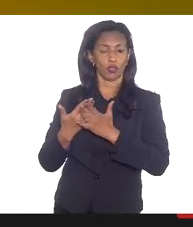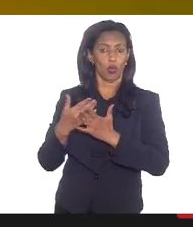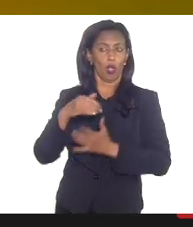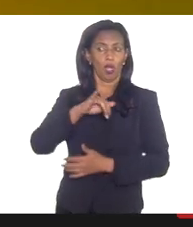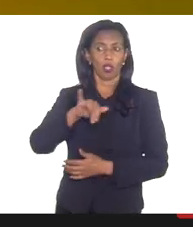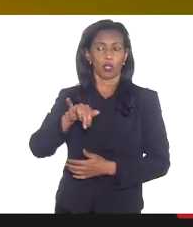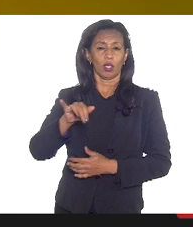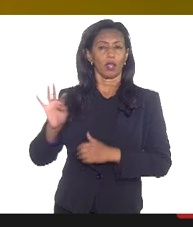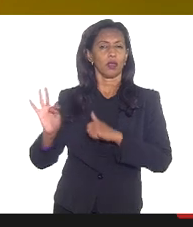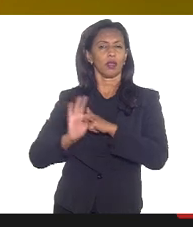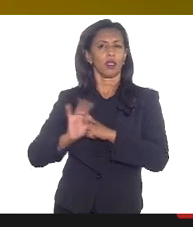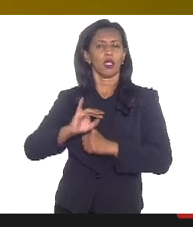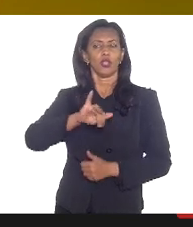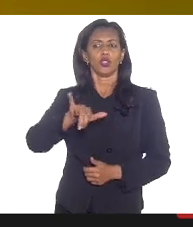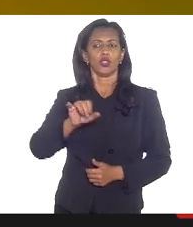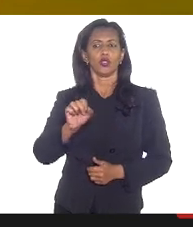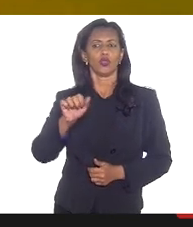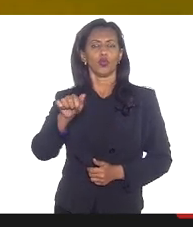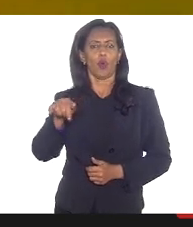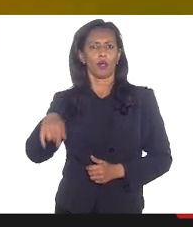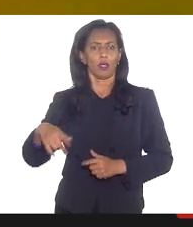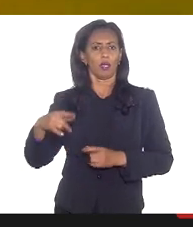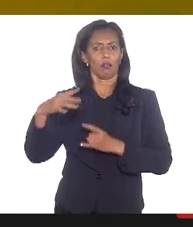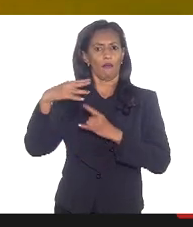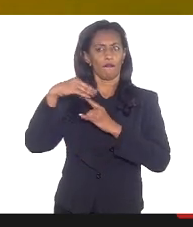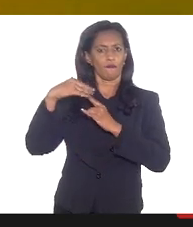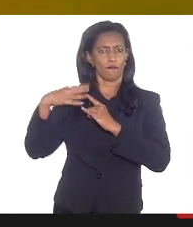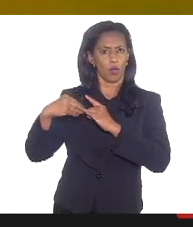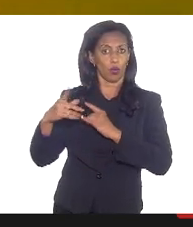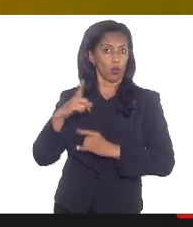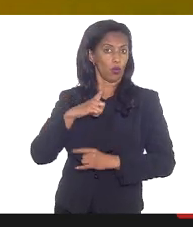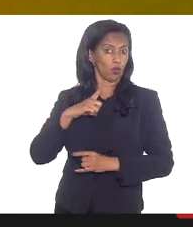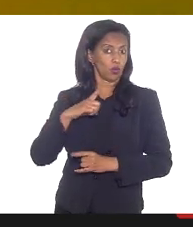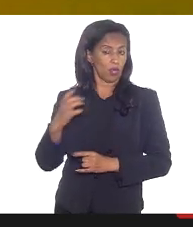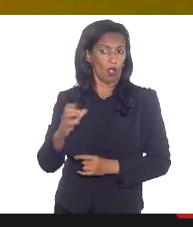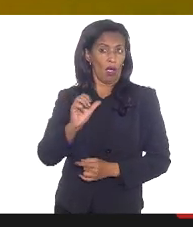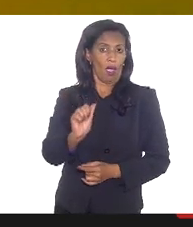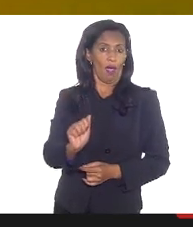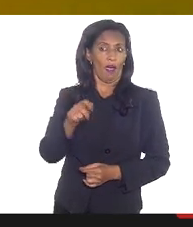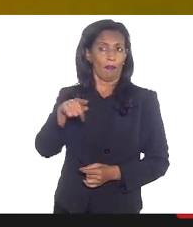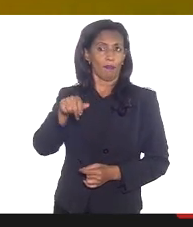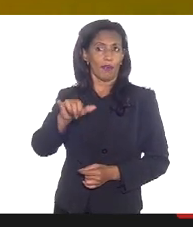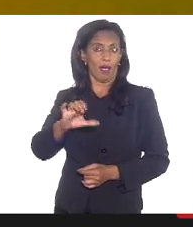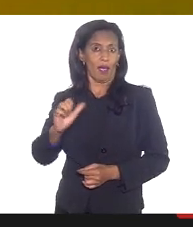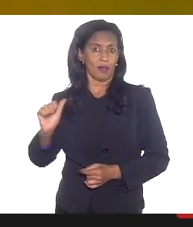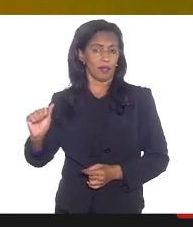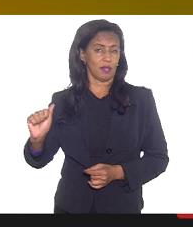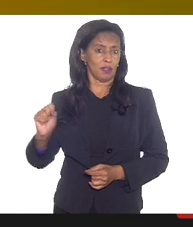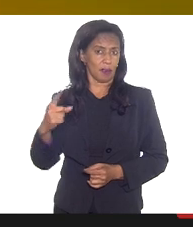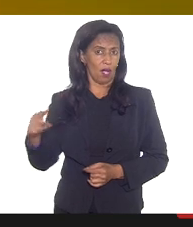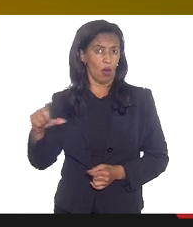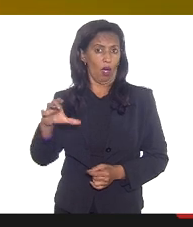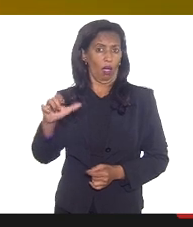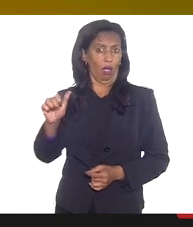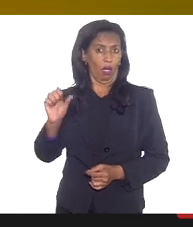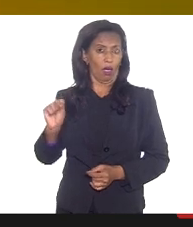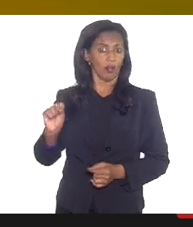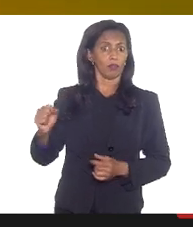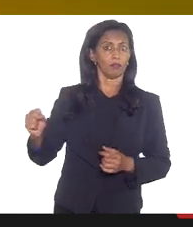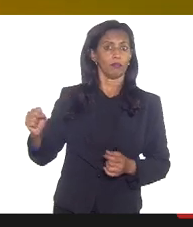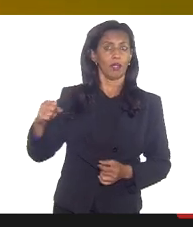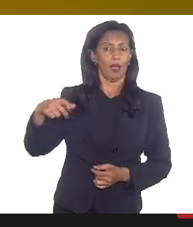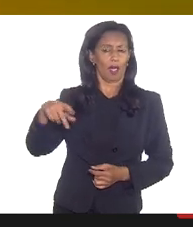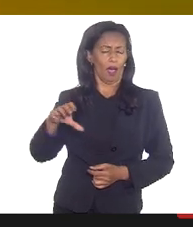Joaquim Venâncio da Fiocruz, temos os colégios de aplicação. Então, eu queria destacar que